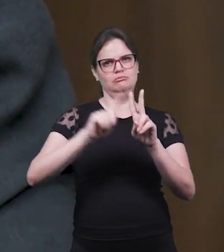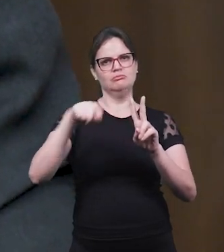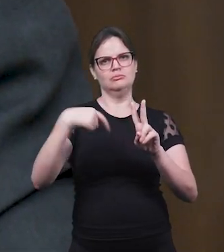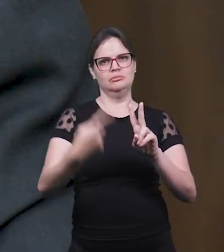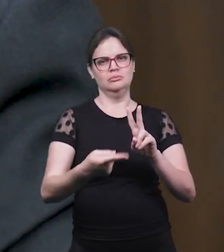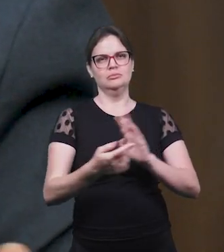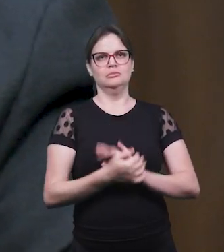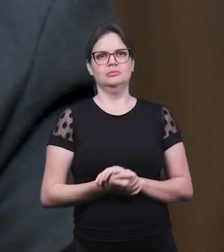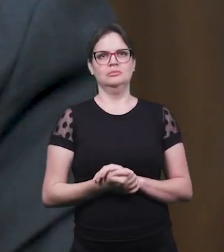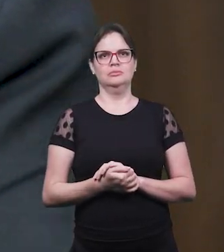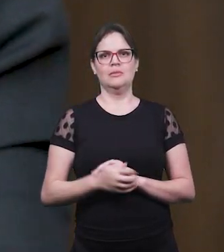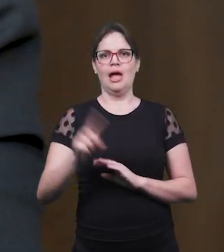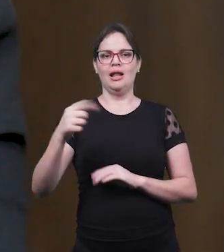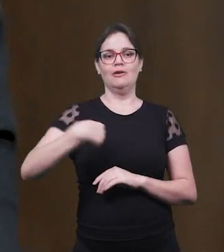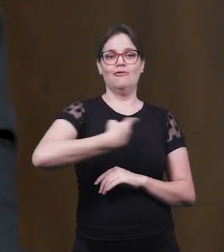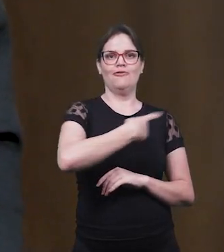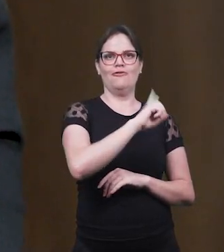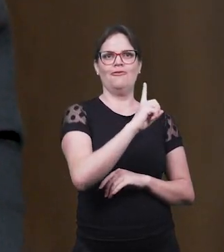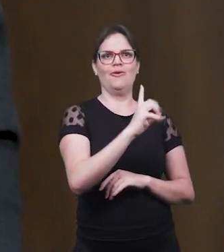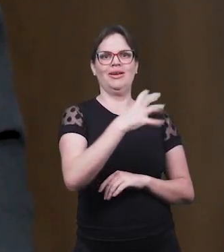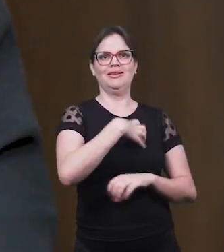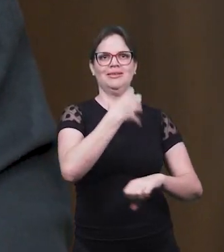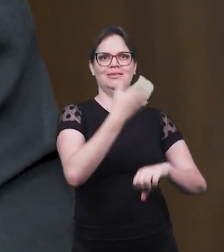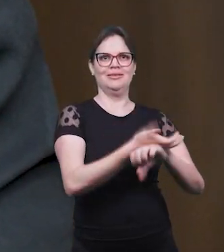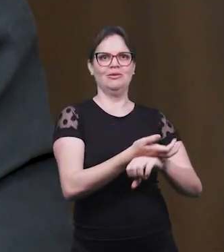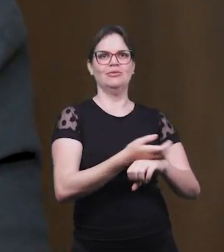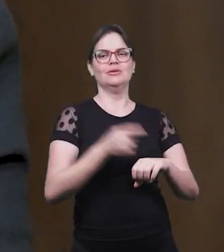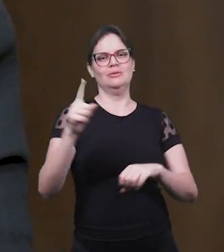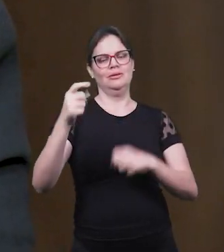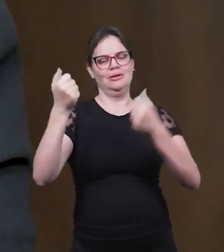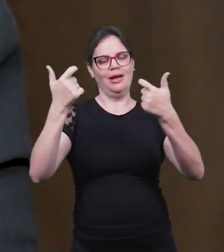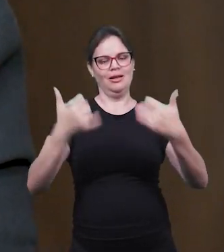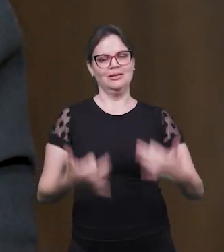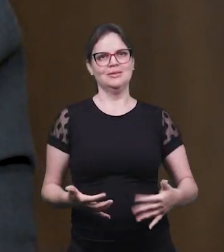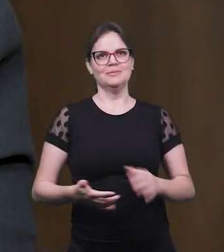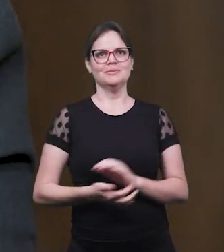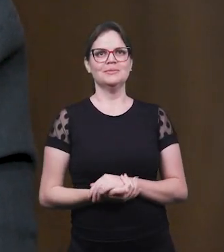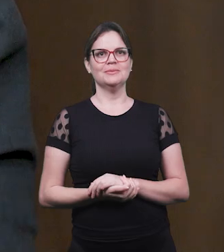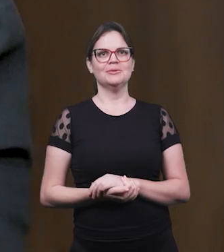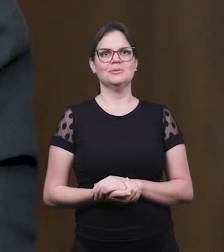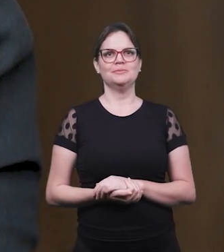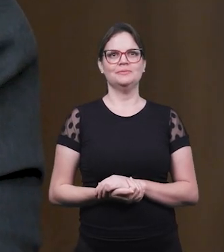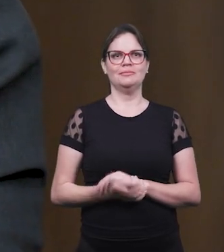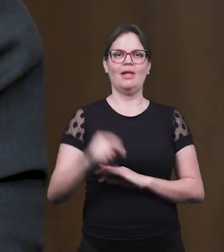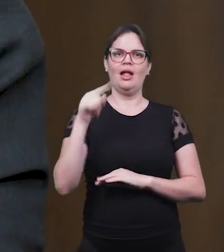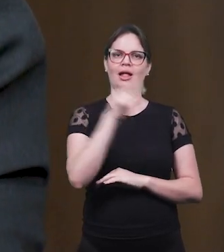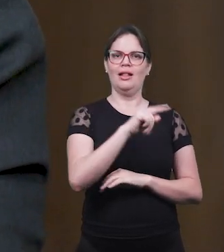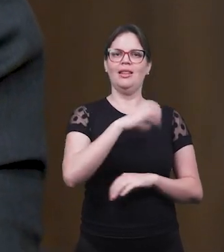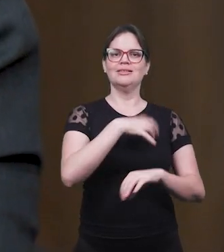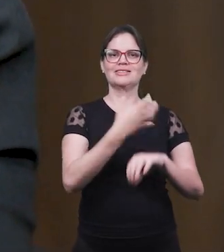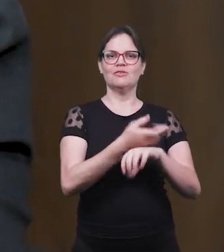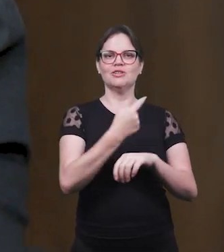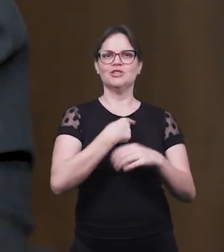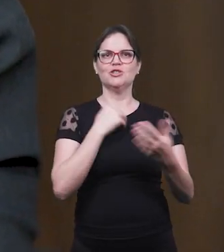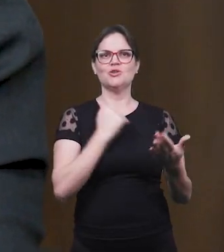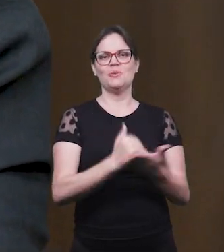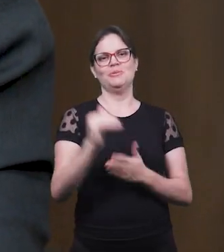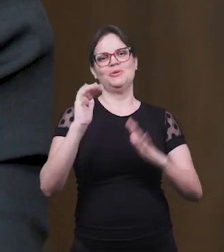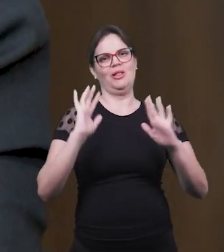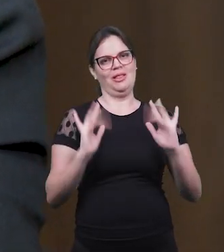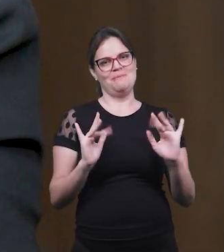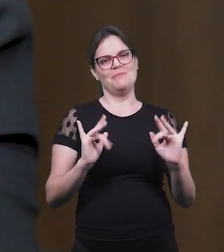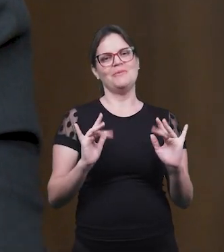também, ela foi para Salvador, exatamente dentro disso que ela acabou de falar. E lá foi que nós começamos então a